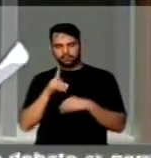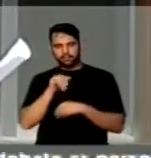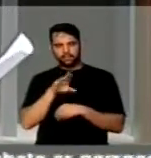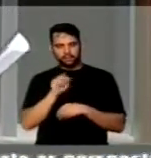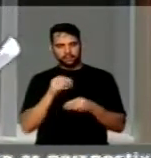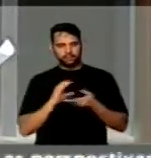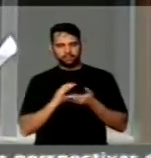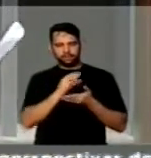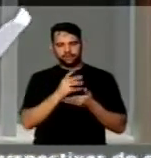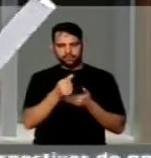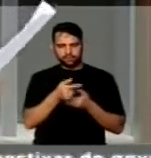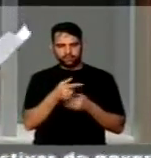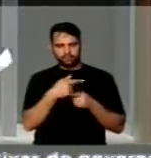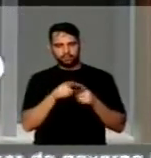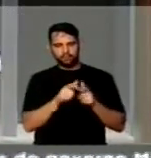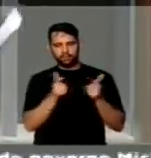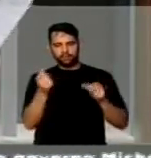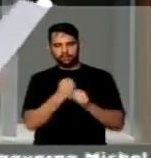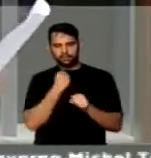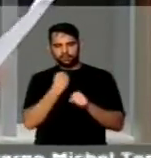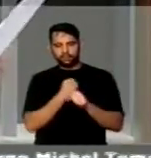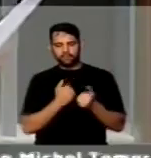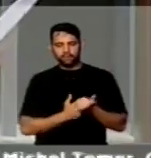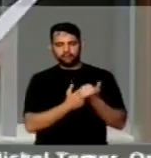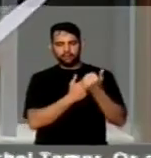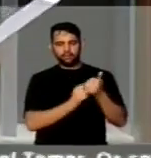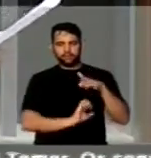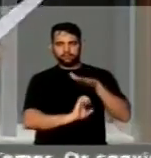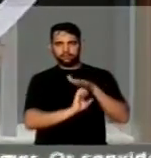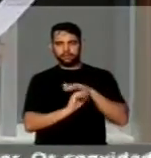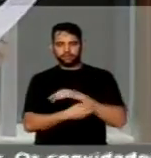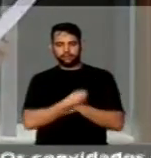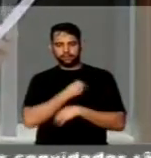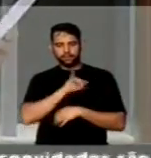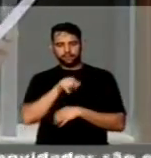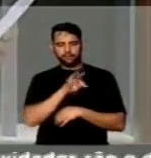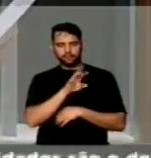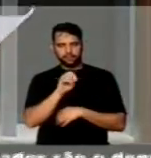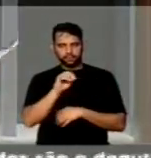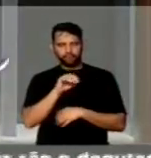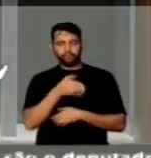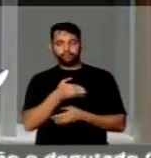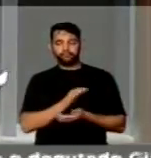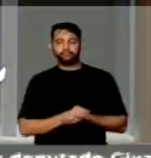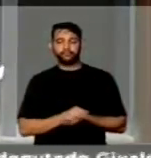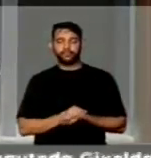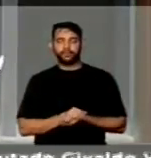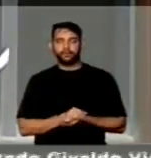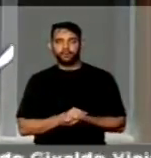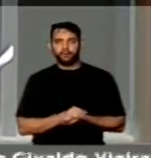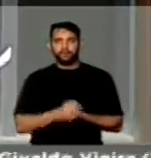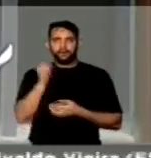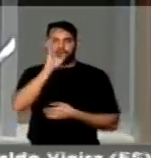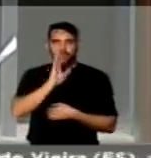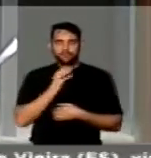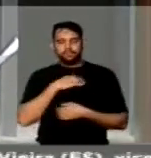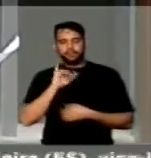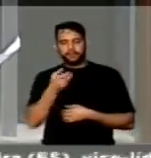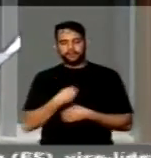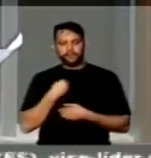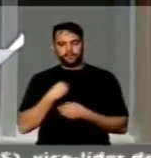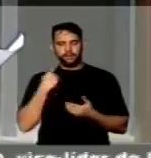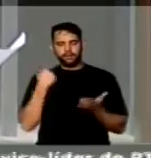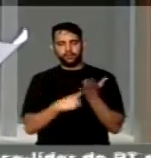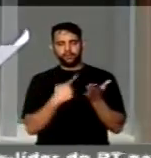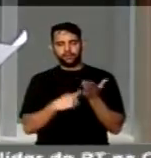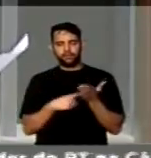BNDES aportava recurso para uma grande obra, para beneficiar uma das empresas envolvidas na Lava Jato. O Brasil preferiu se